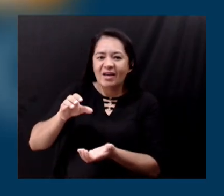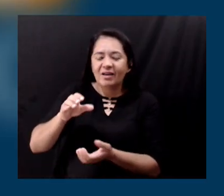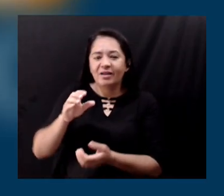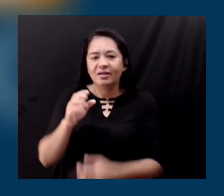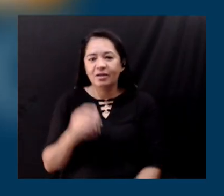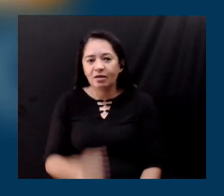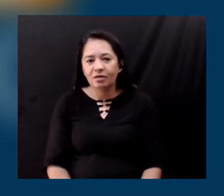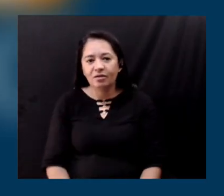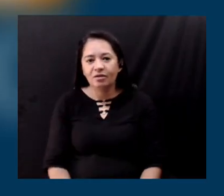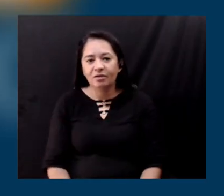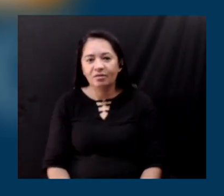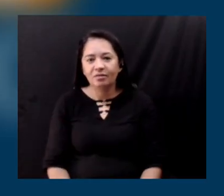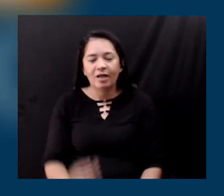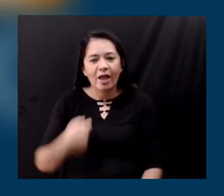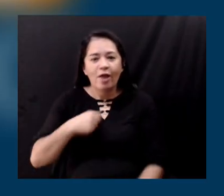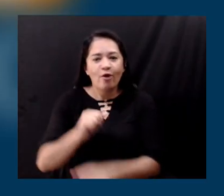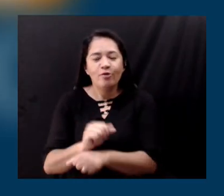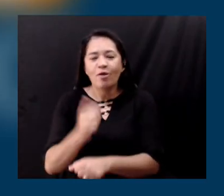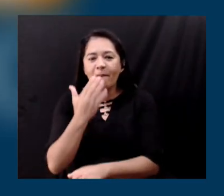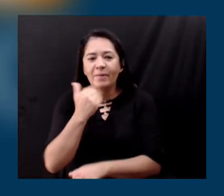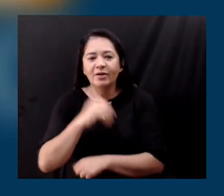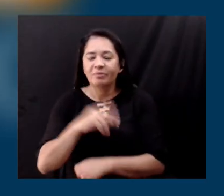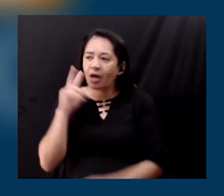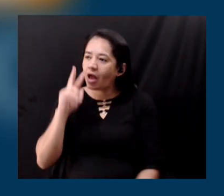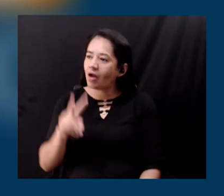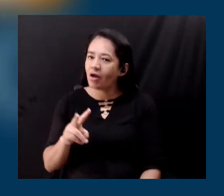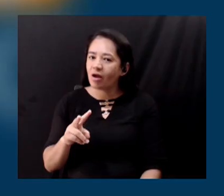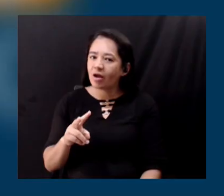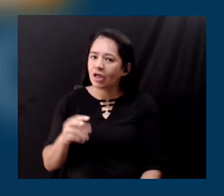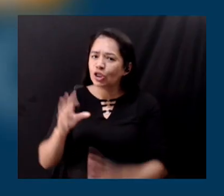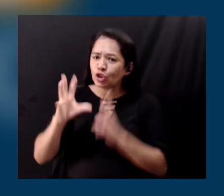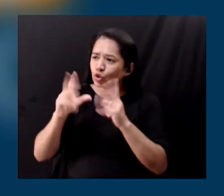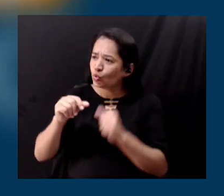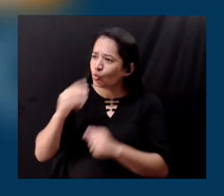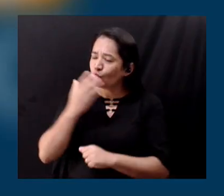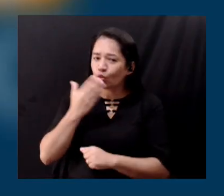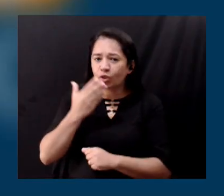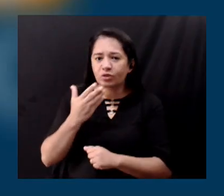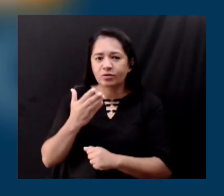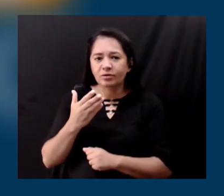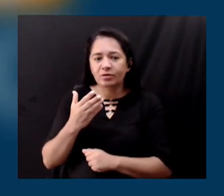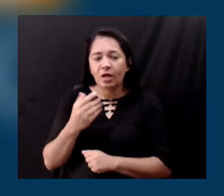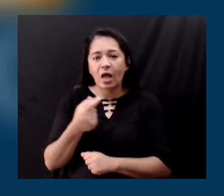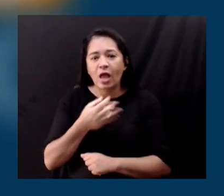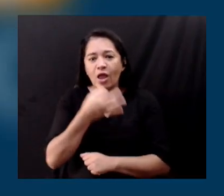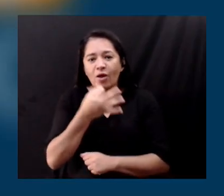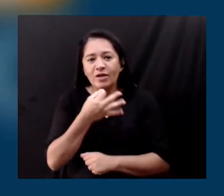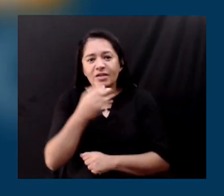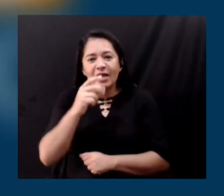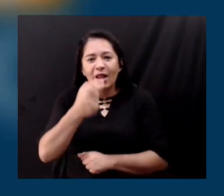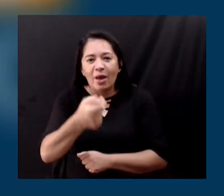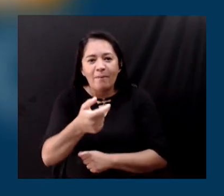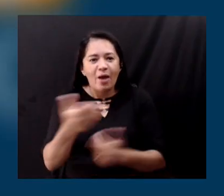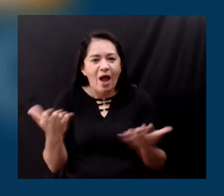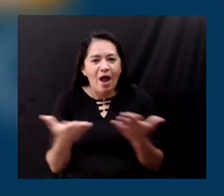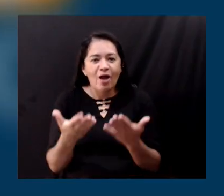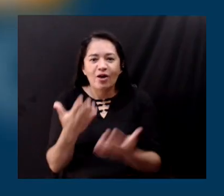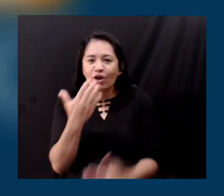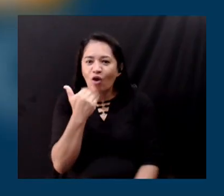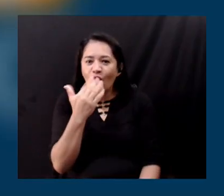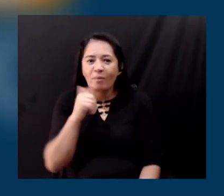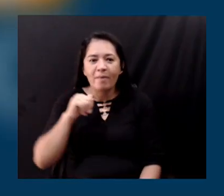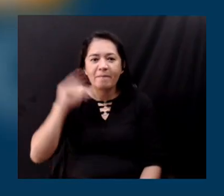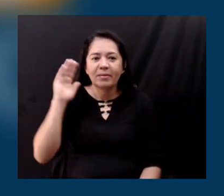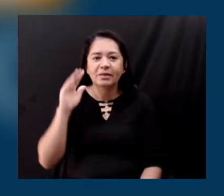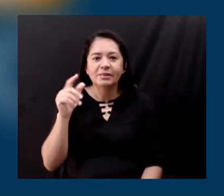faz parar de comer. Às vezes eu olho e penso assim, é tudo isso açúcar? E eu achava que era pouco. Agora que eu vou comer. Não me interessa não